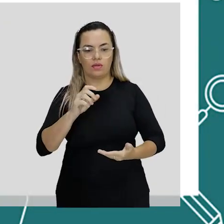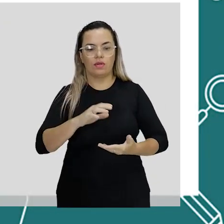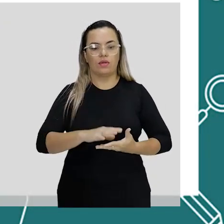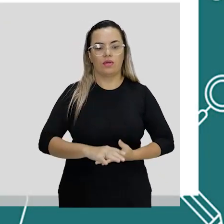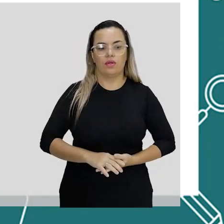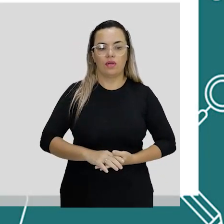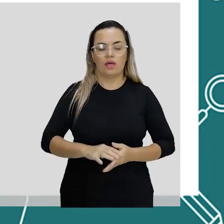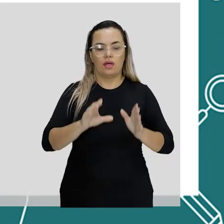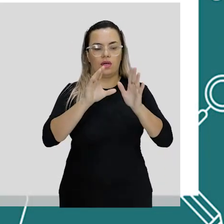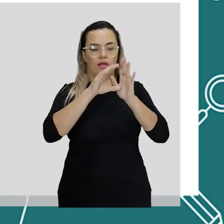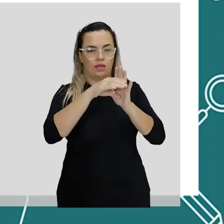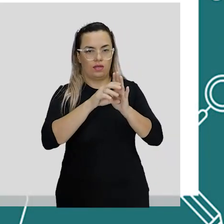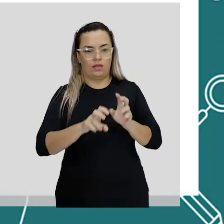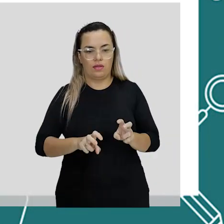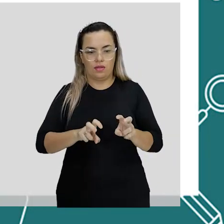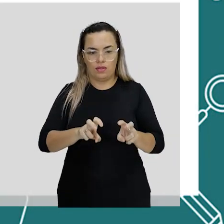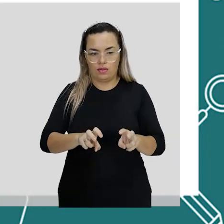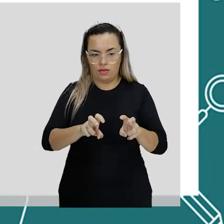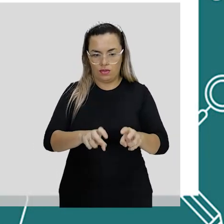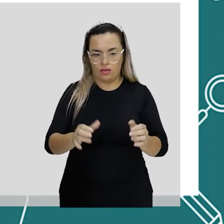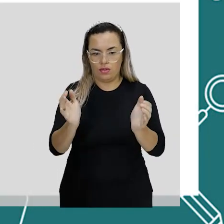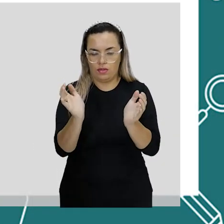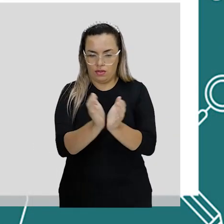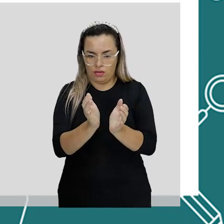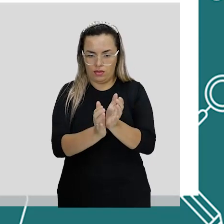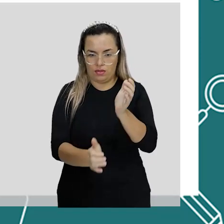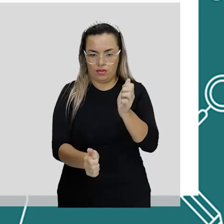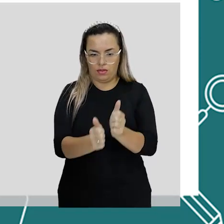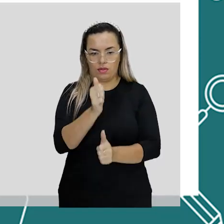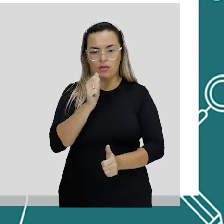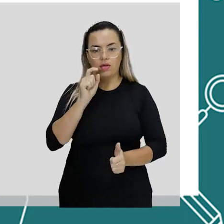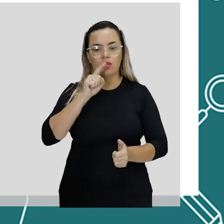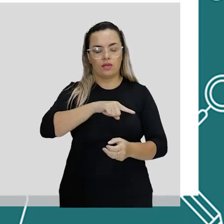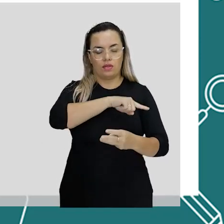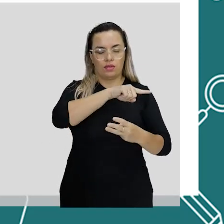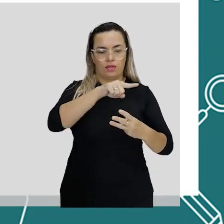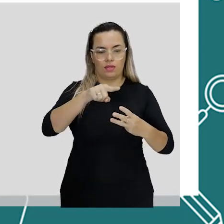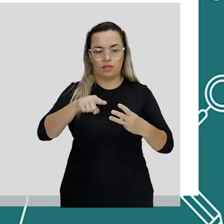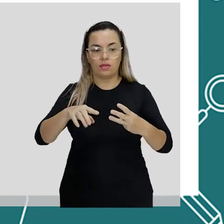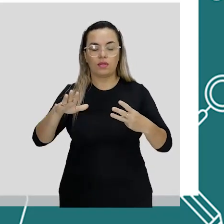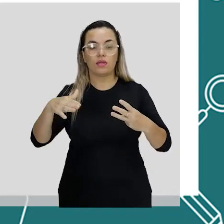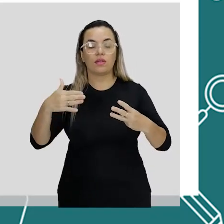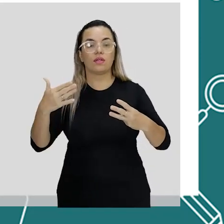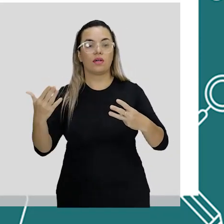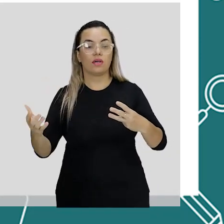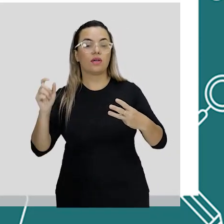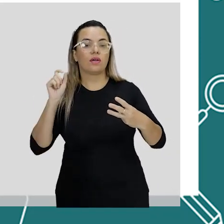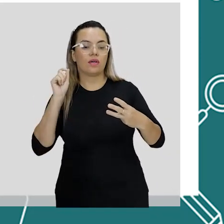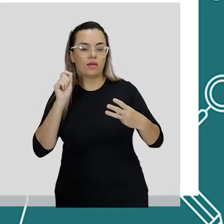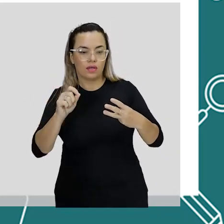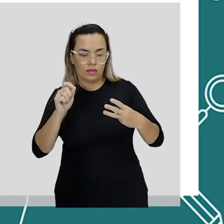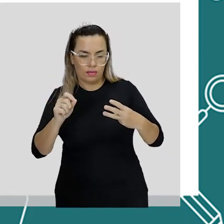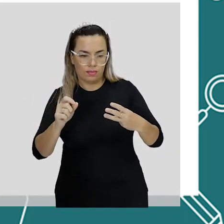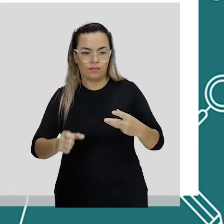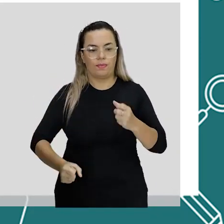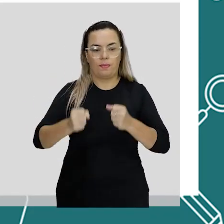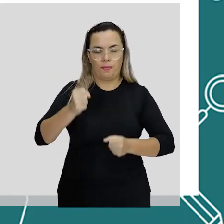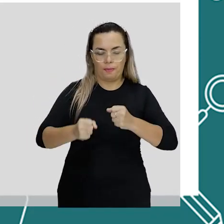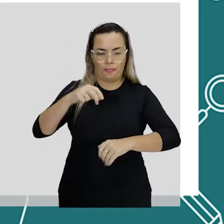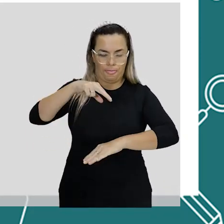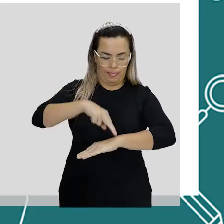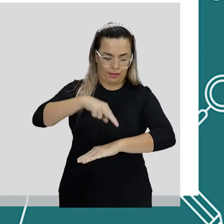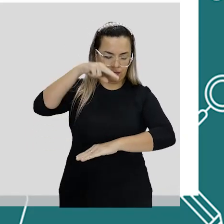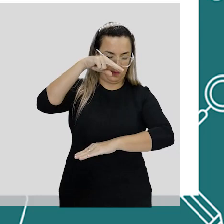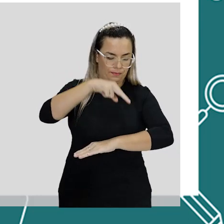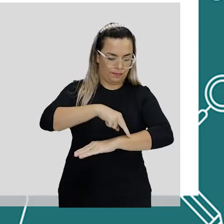de atletismo. Atletismo é o conjunto de esportes formado por 3 modalidades: